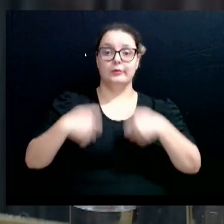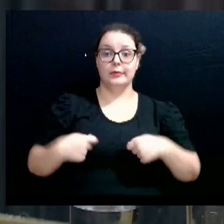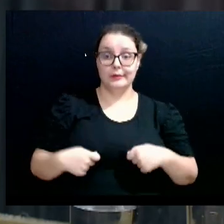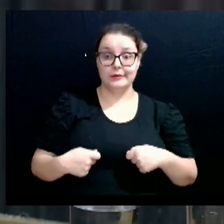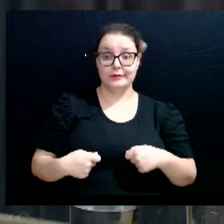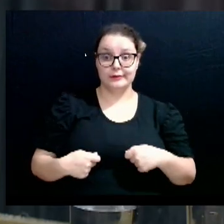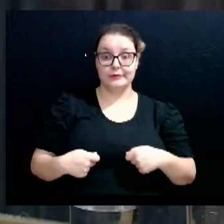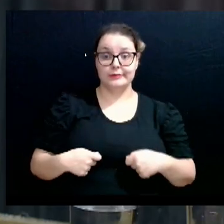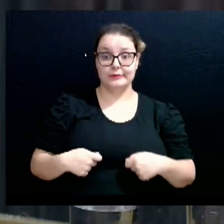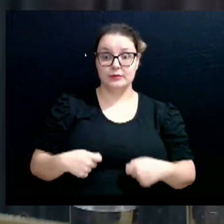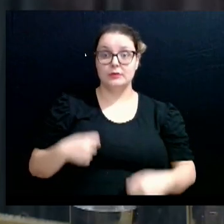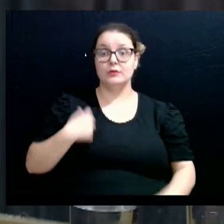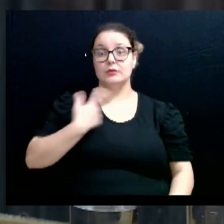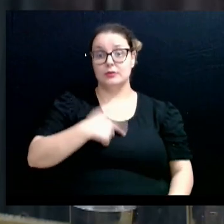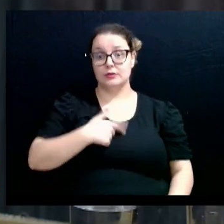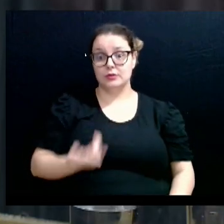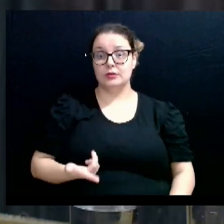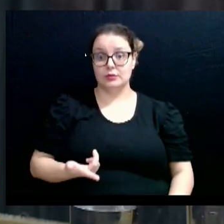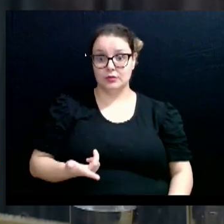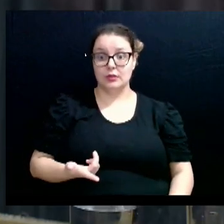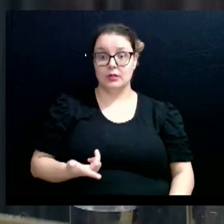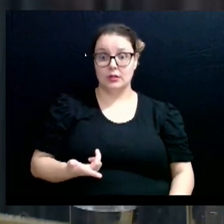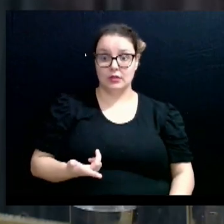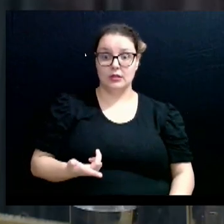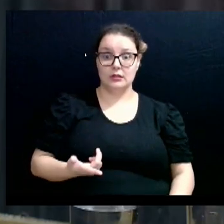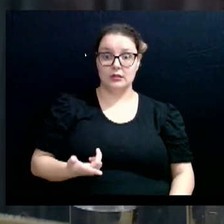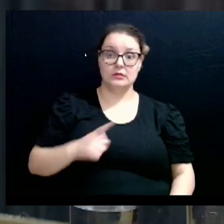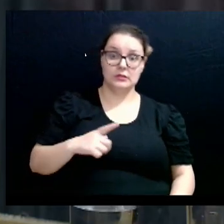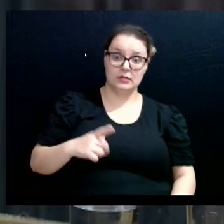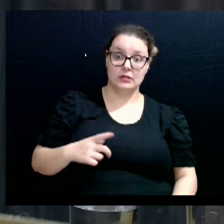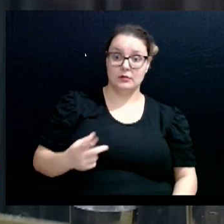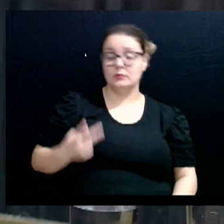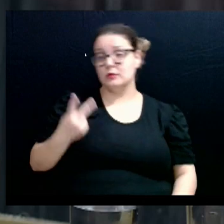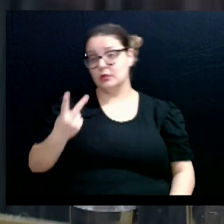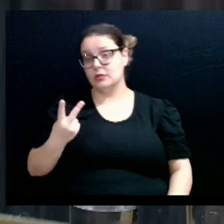conta, as duas formas de encontrar